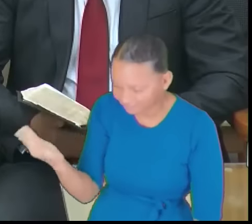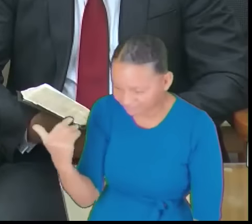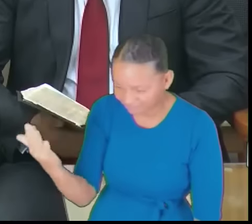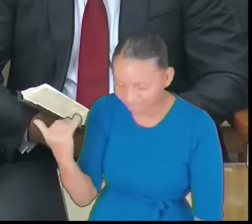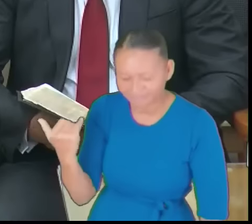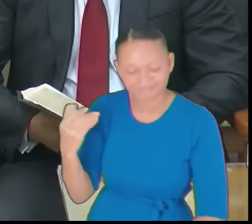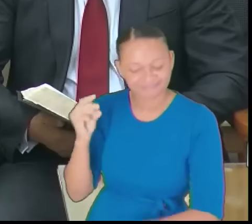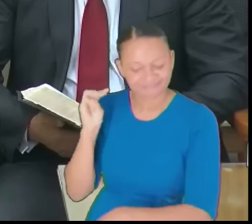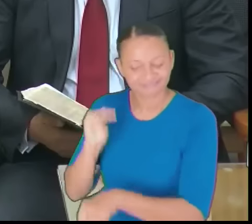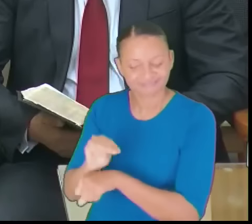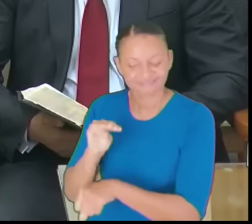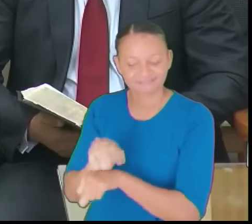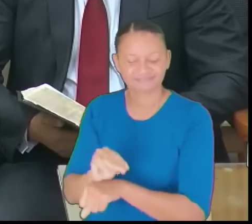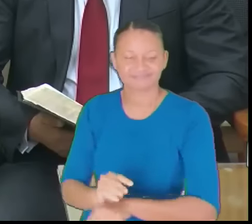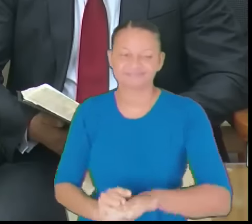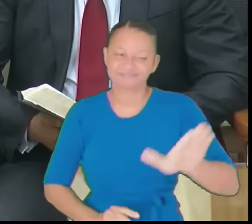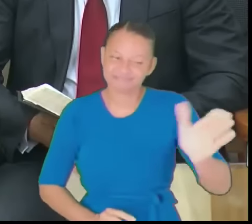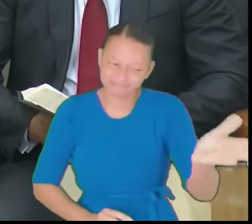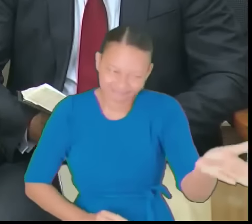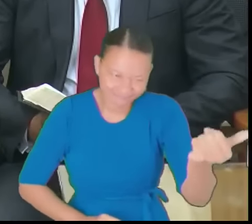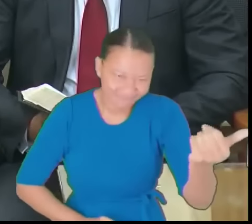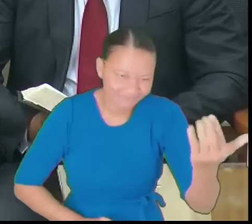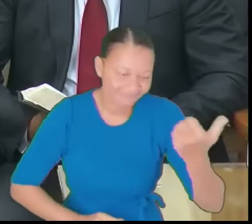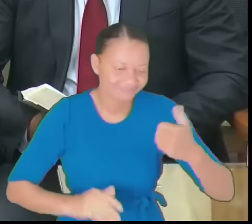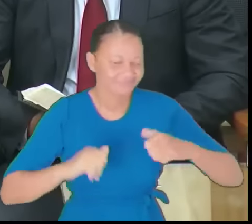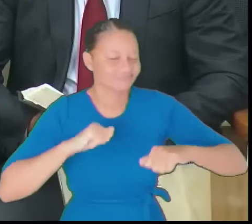Vem cá, Arão, vem cá.